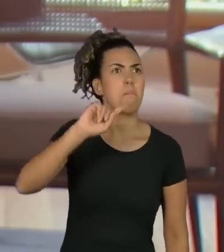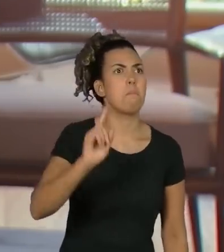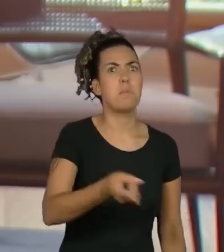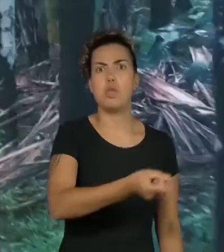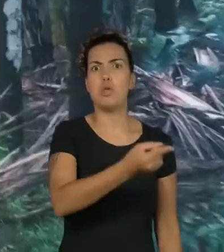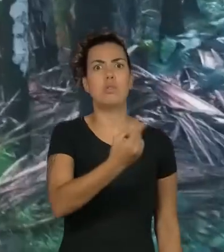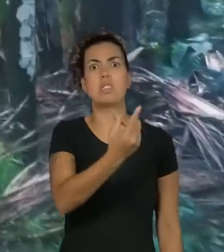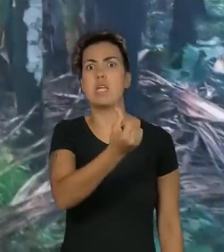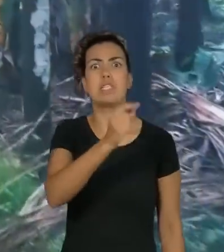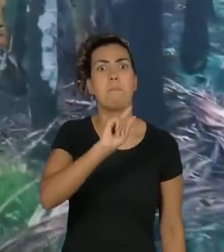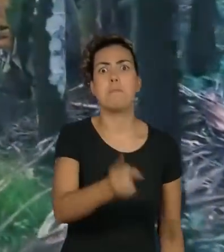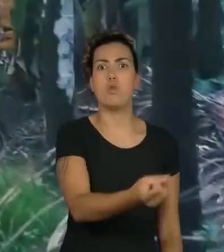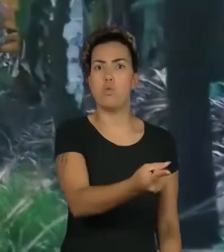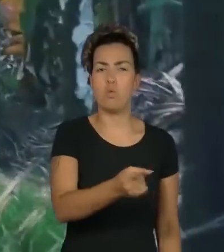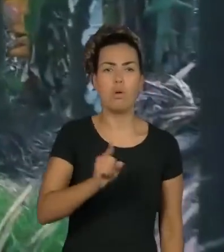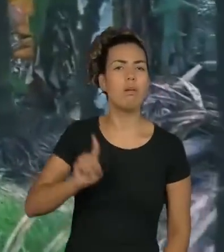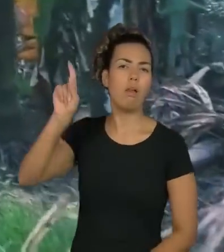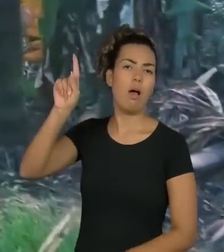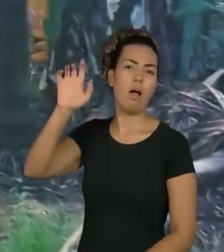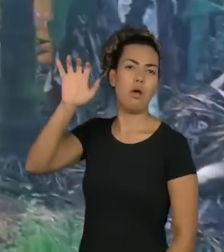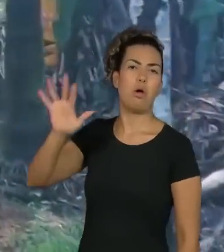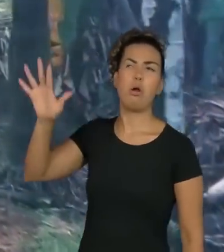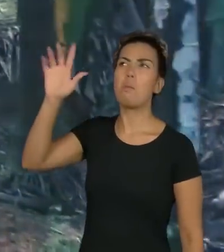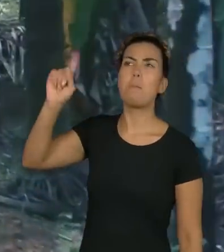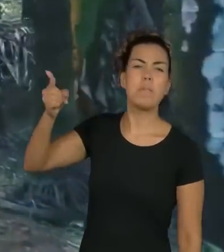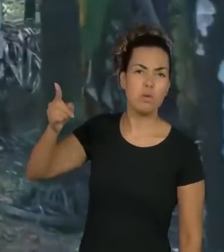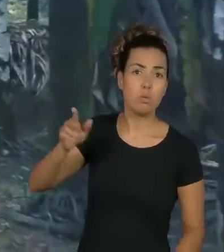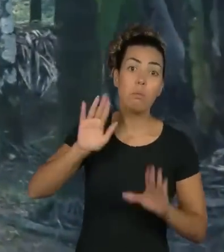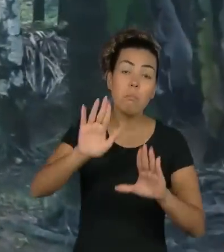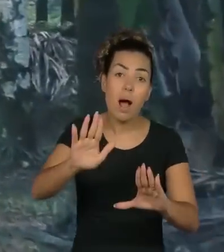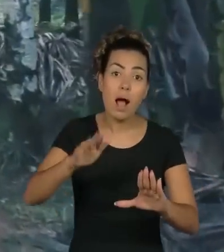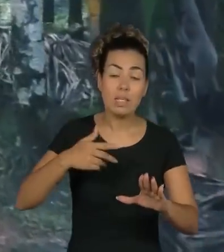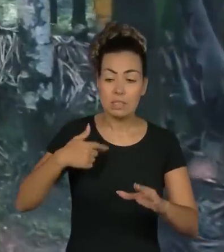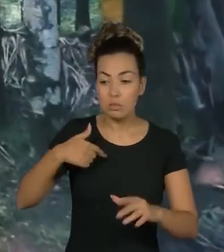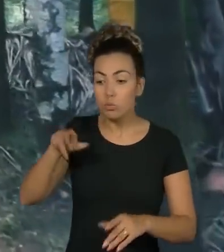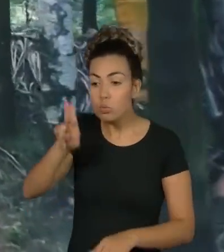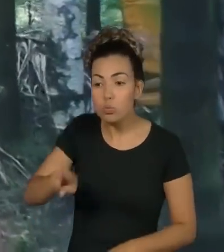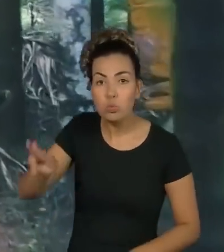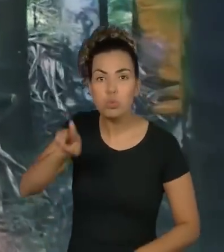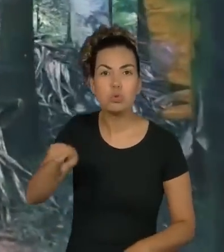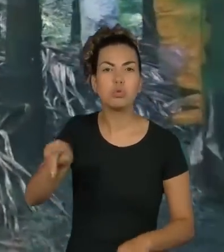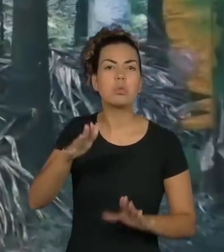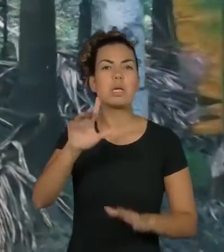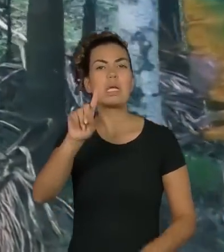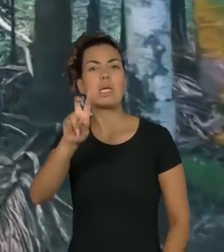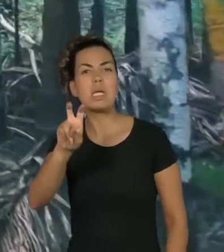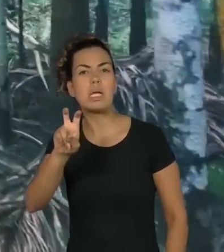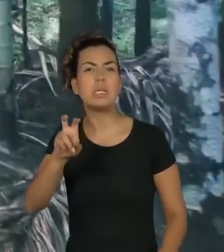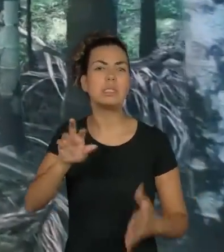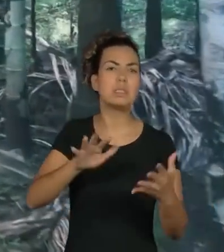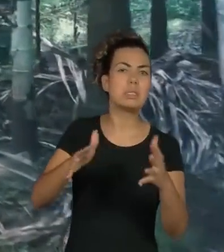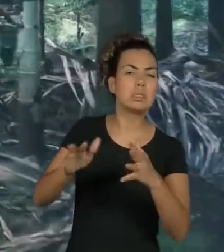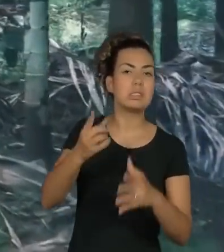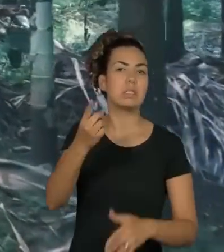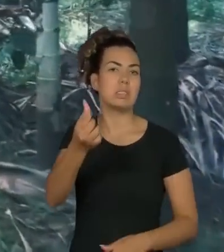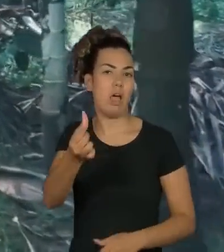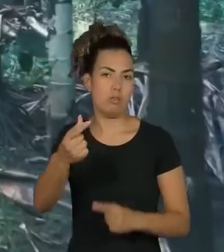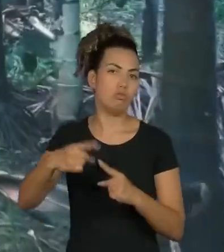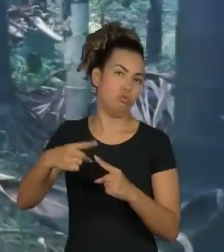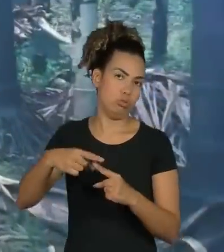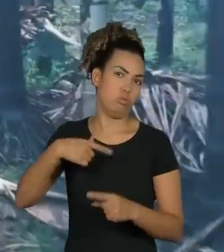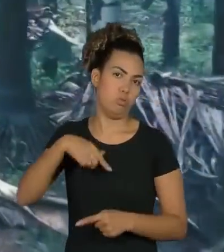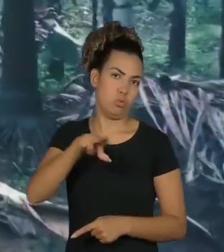no país, só que a gente trabalha com 15, 16, que são os nomes conhecidos. É